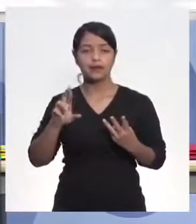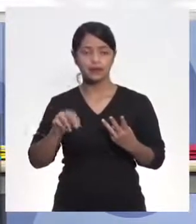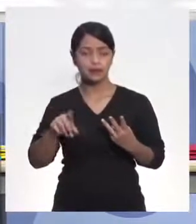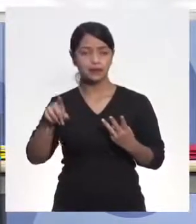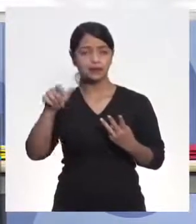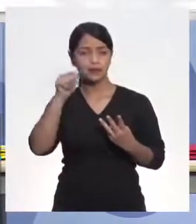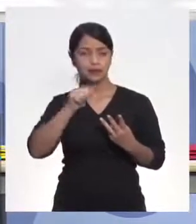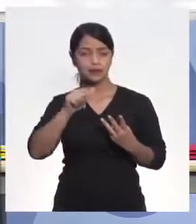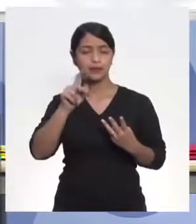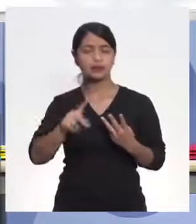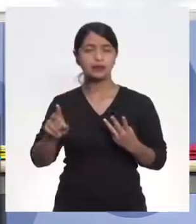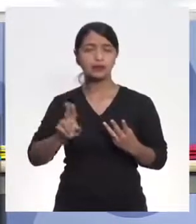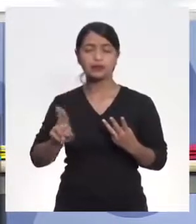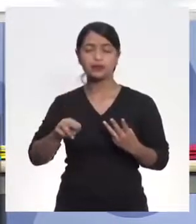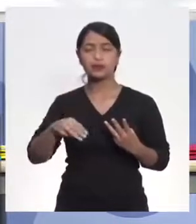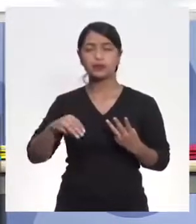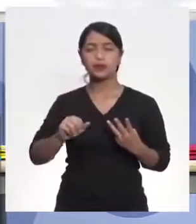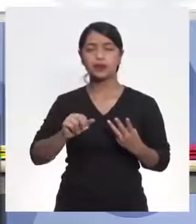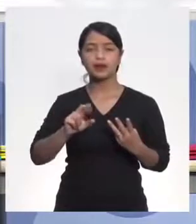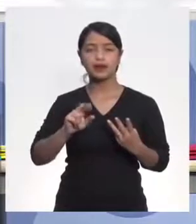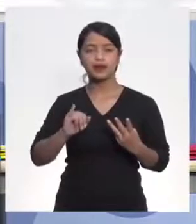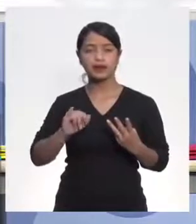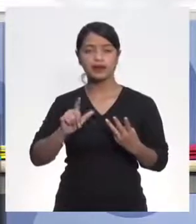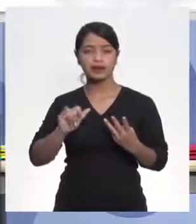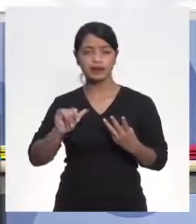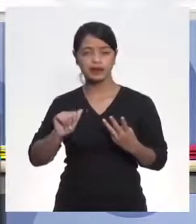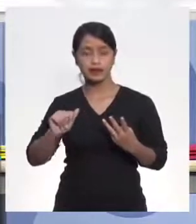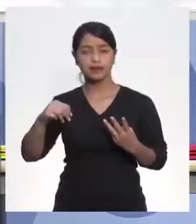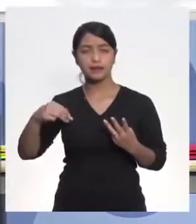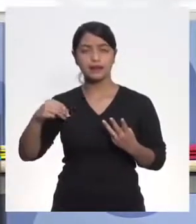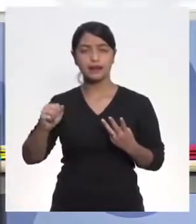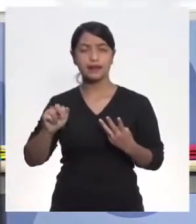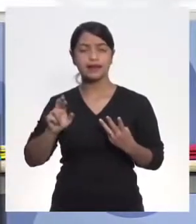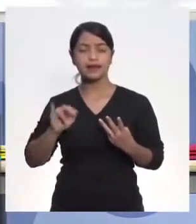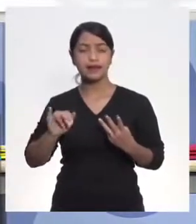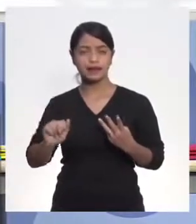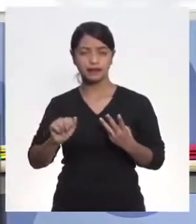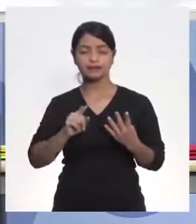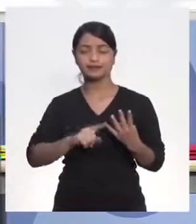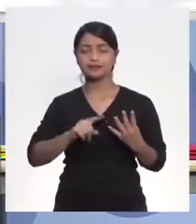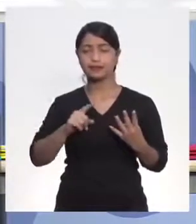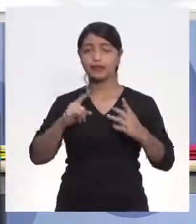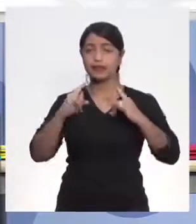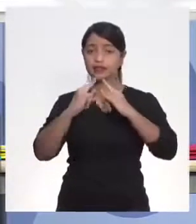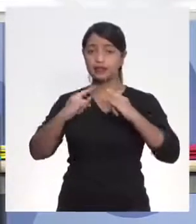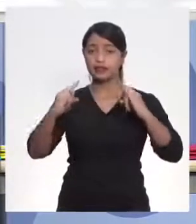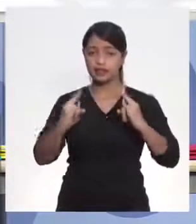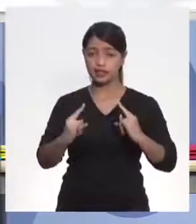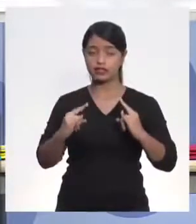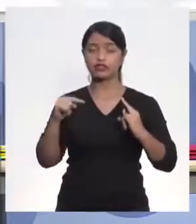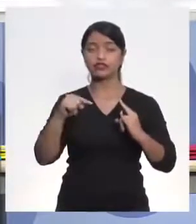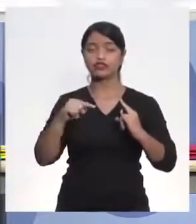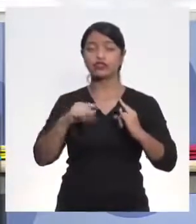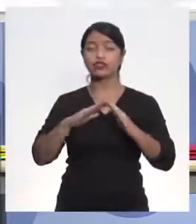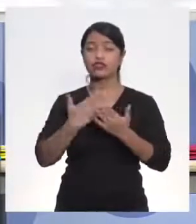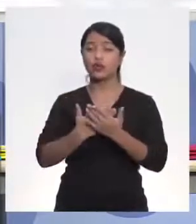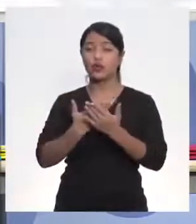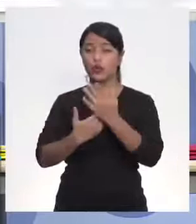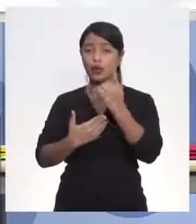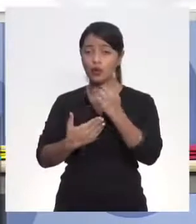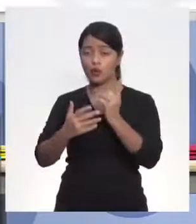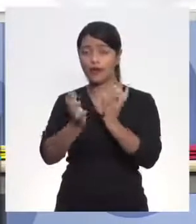Teixeira, professora Marília Maria. São Vicente, nós temos uma escola com 4 equipes,